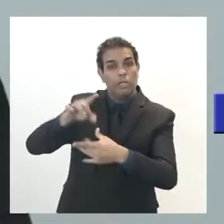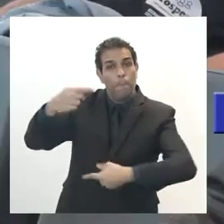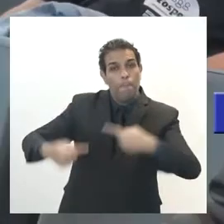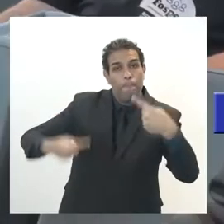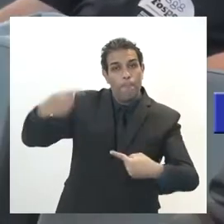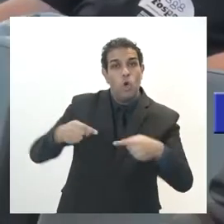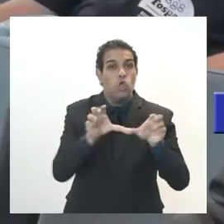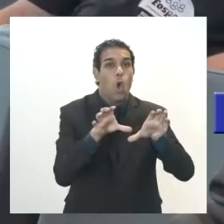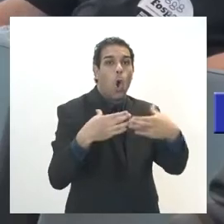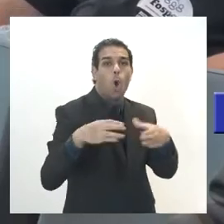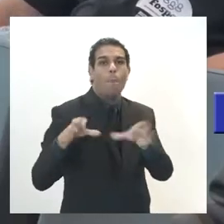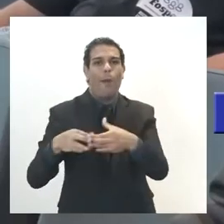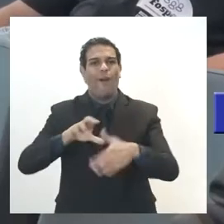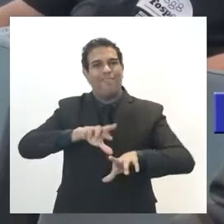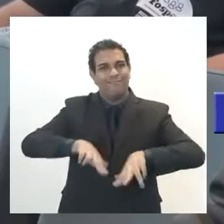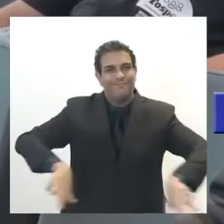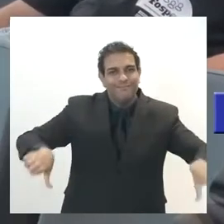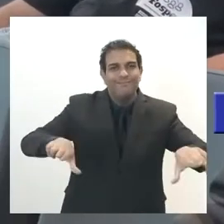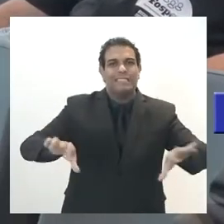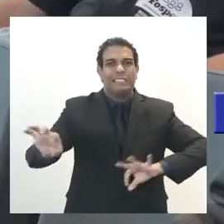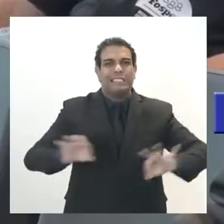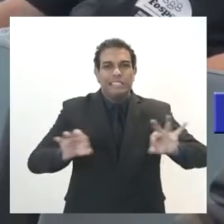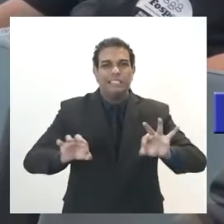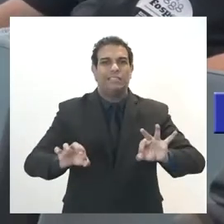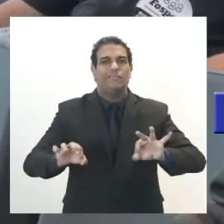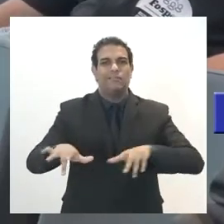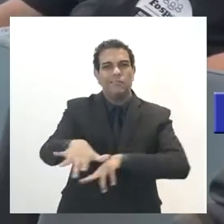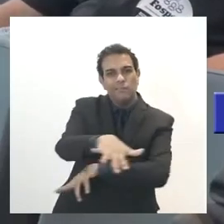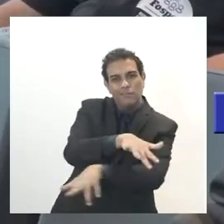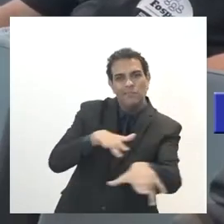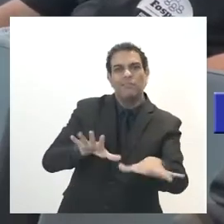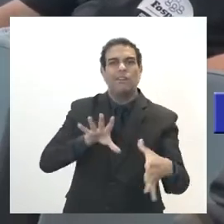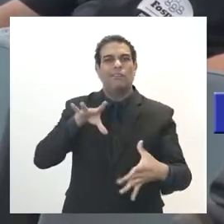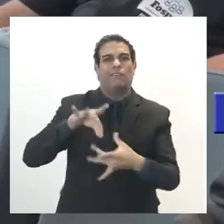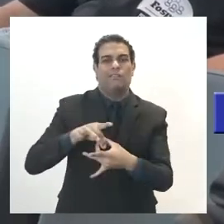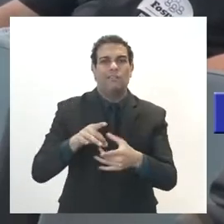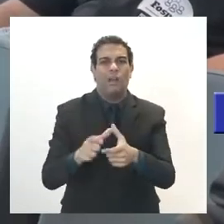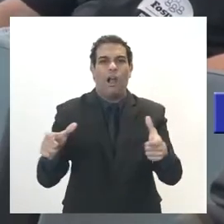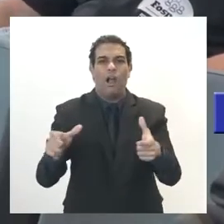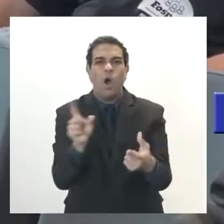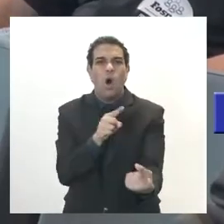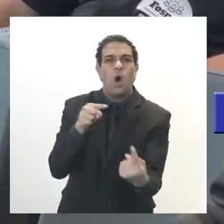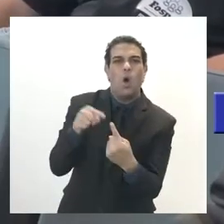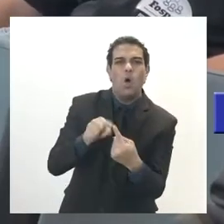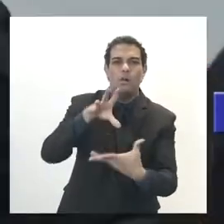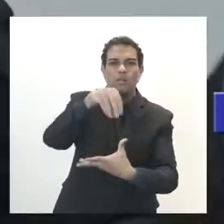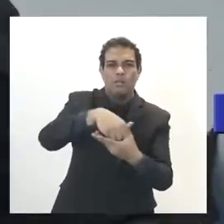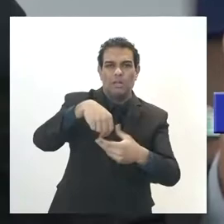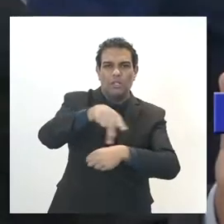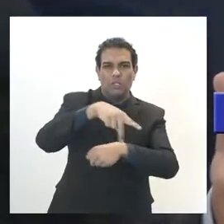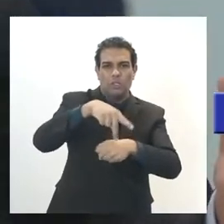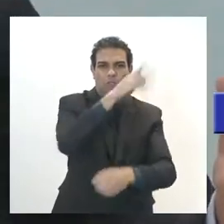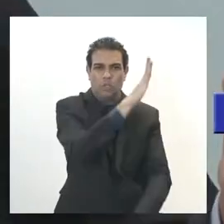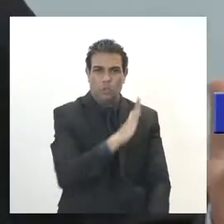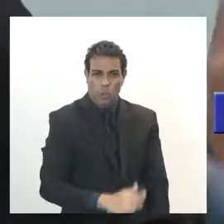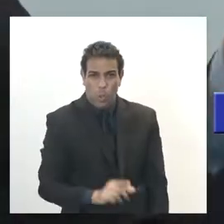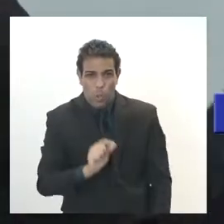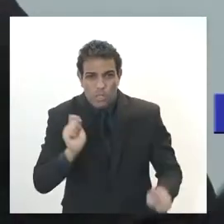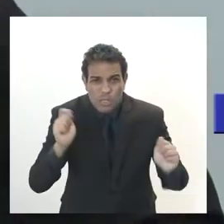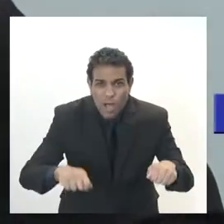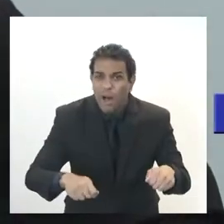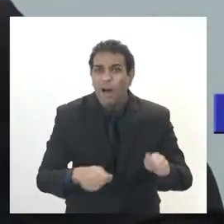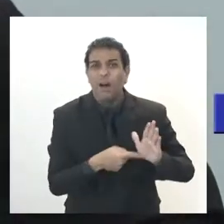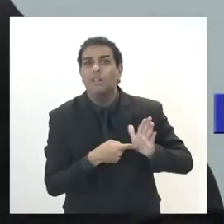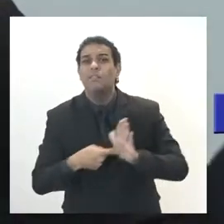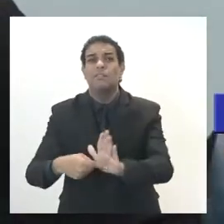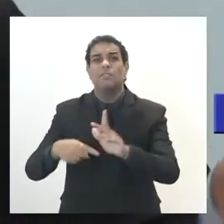e de grupos de esquemas de setores que estejam momentaneamente do governo tem o que impede isso e